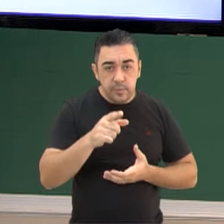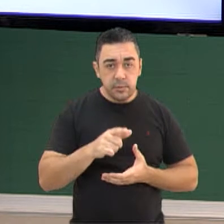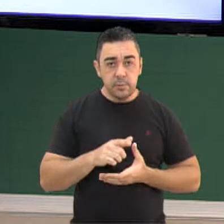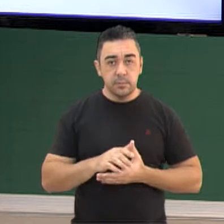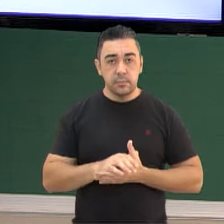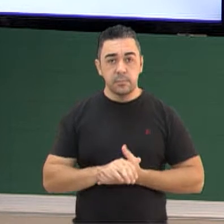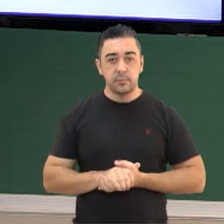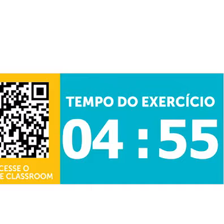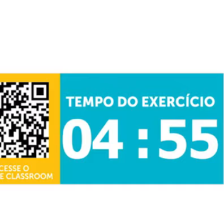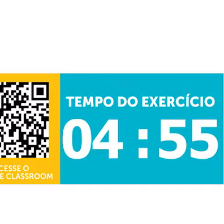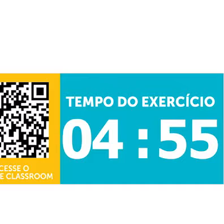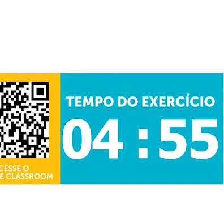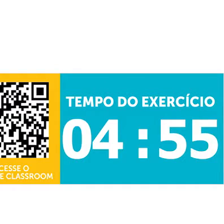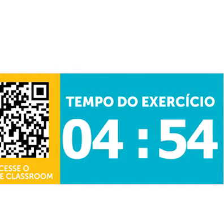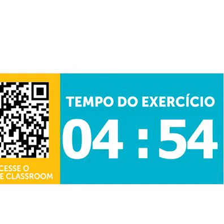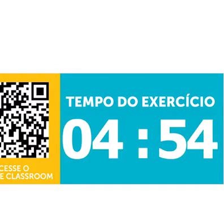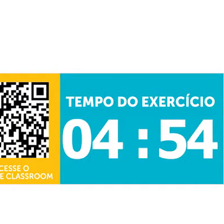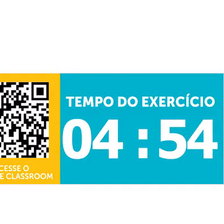fazerem atividade.